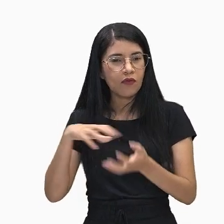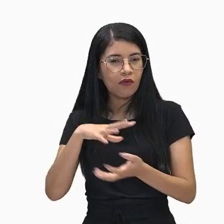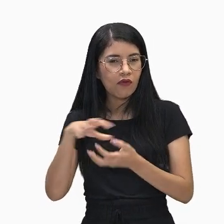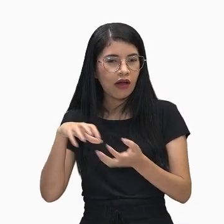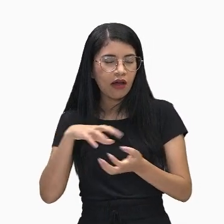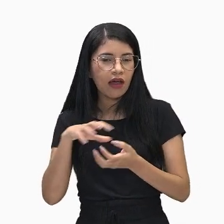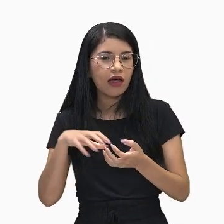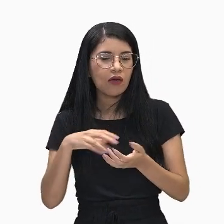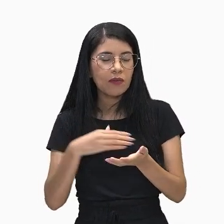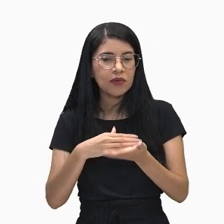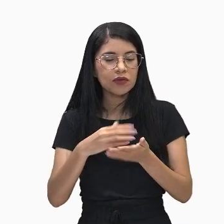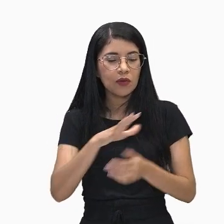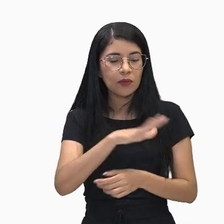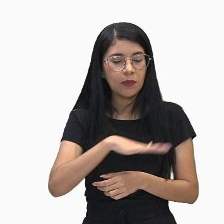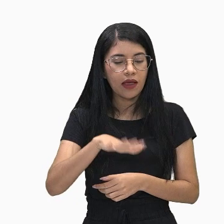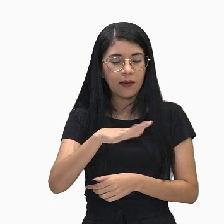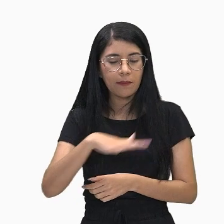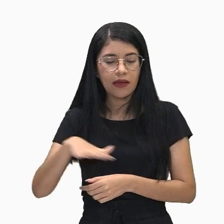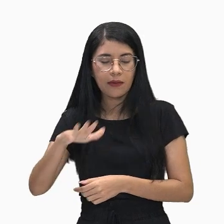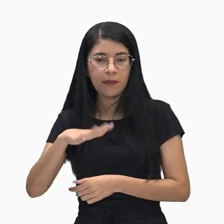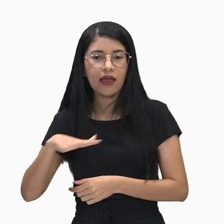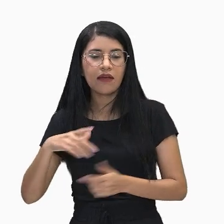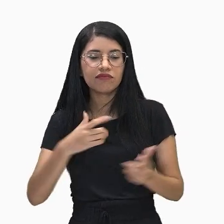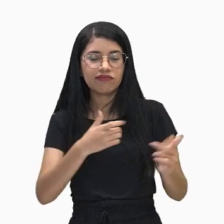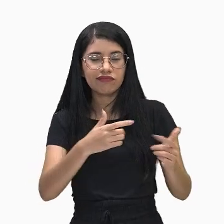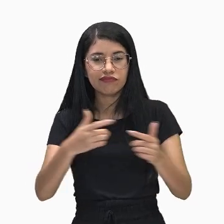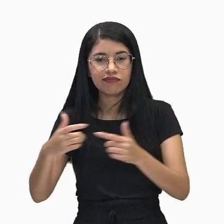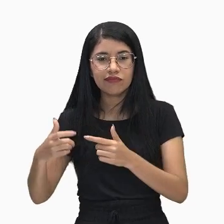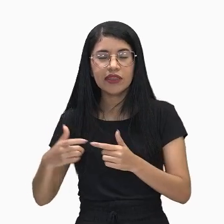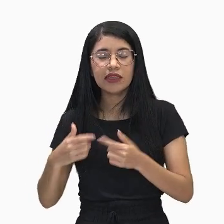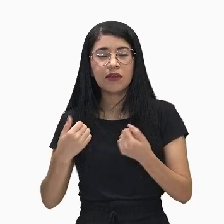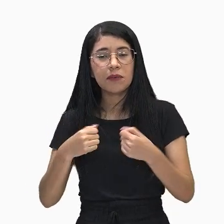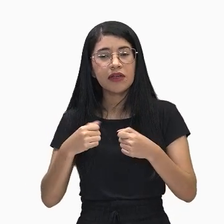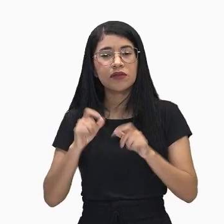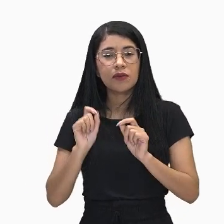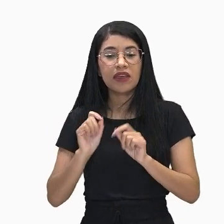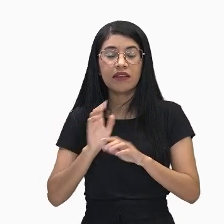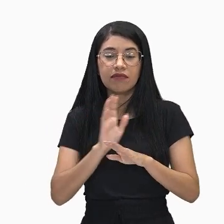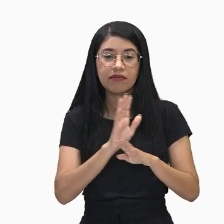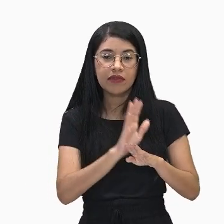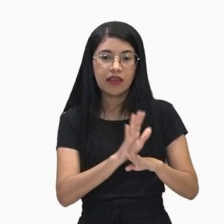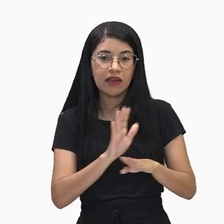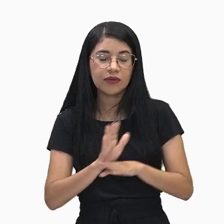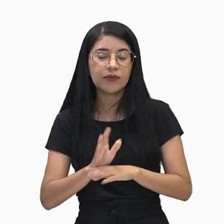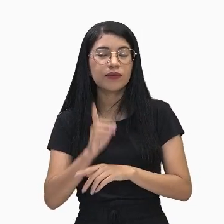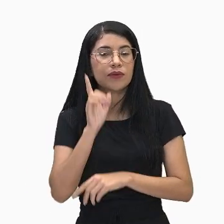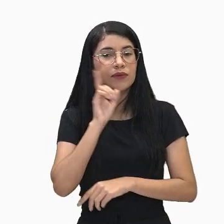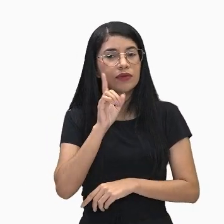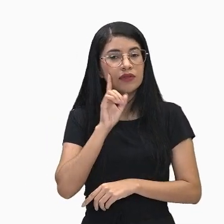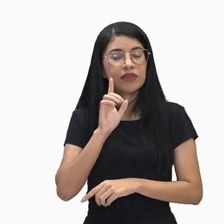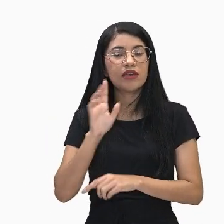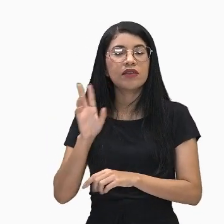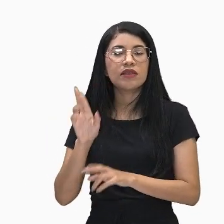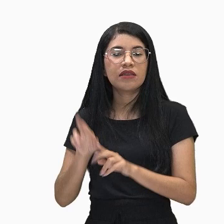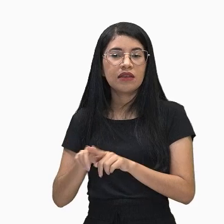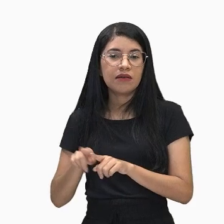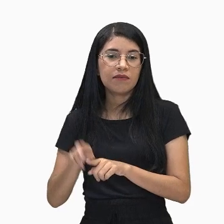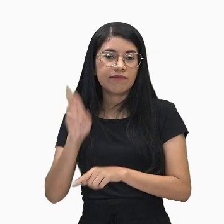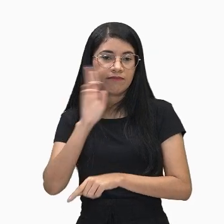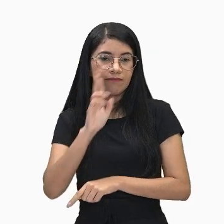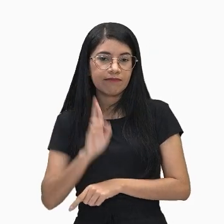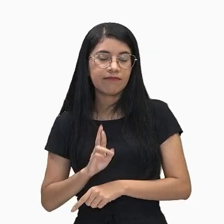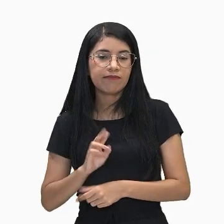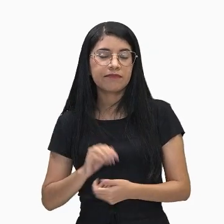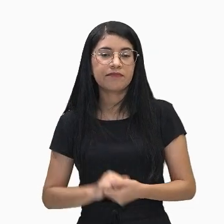iniciam-se pelo mundo. Nesse conflito, a intervenção dos Estados Unidos e da União Soviética se dava